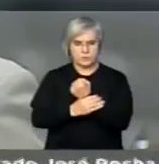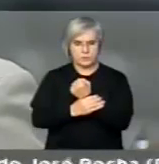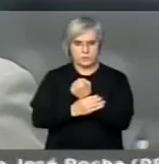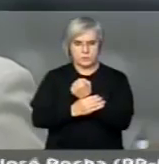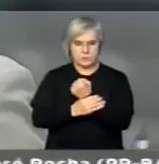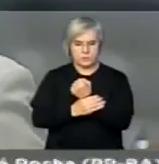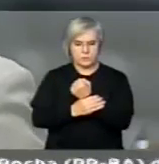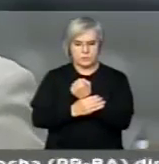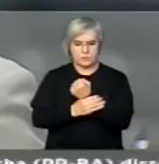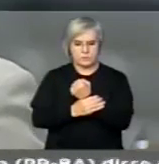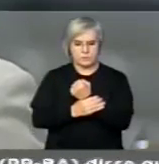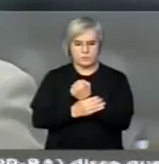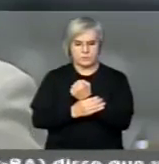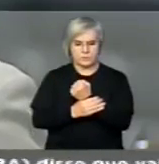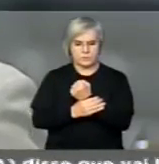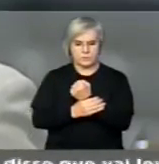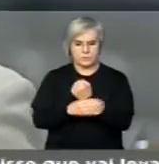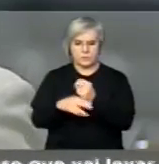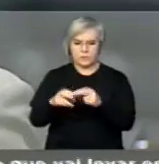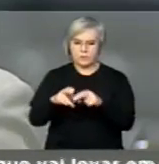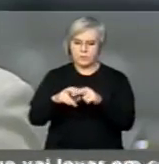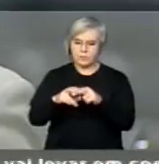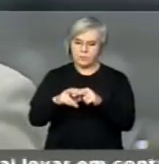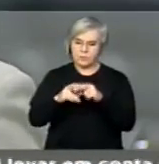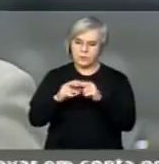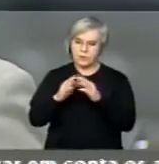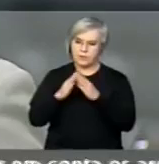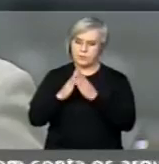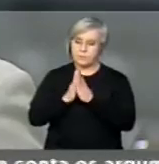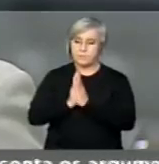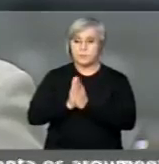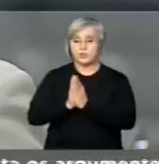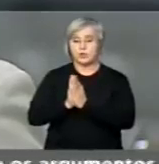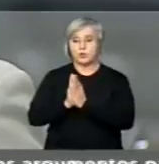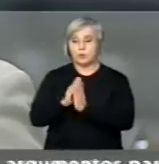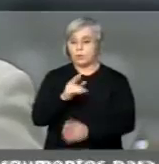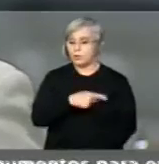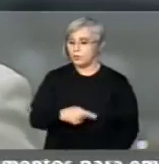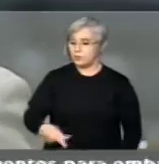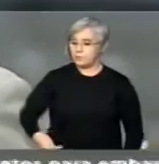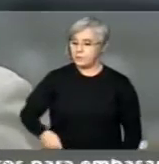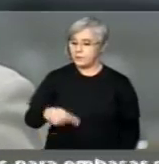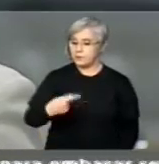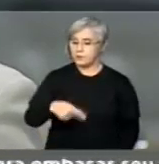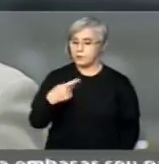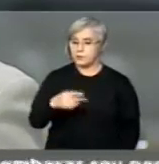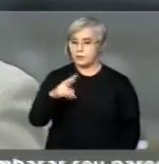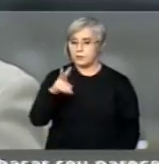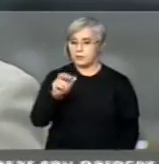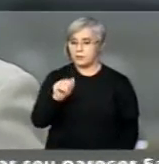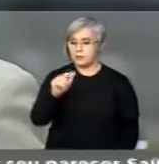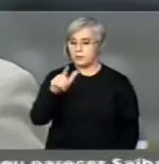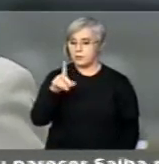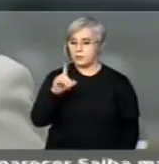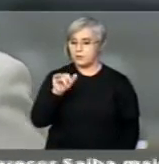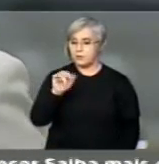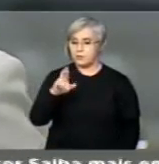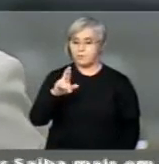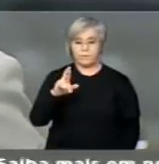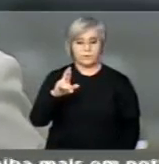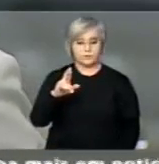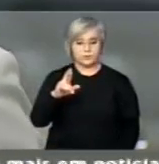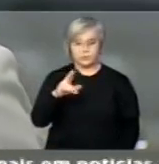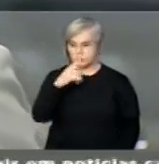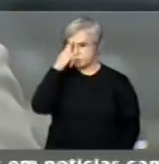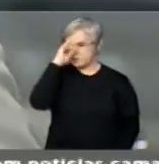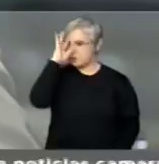justamente para que o presidente em exercício, Valdir Maranhão, instale